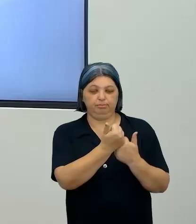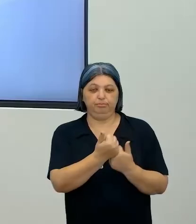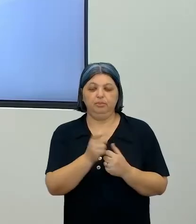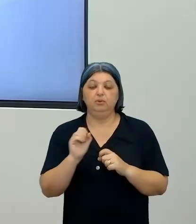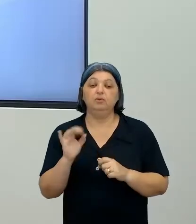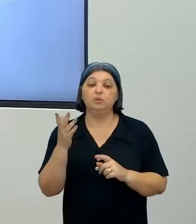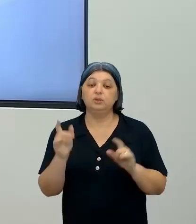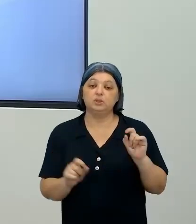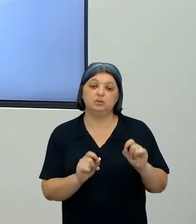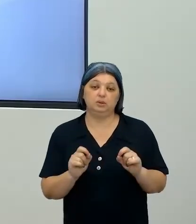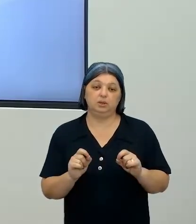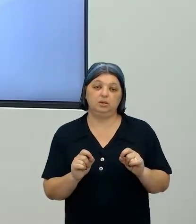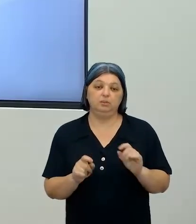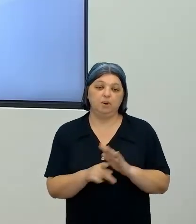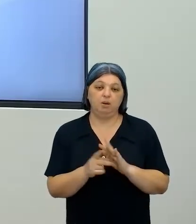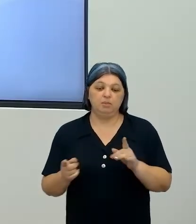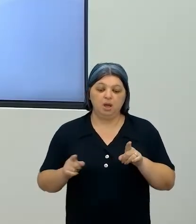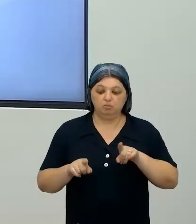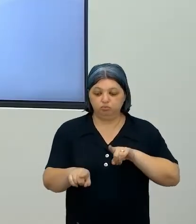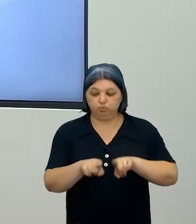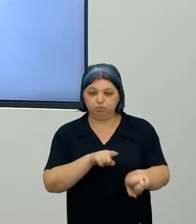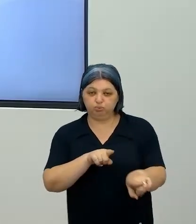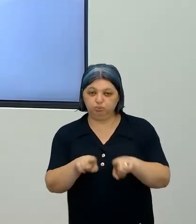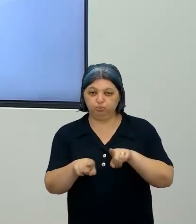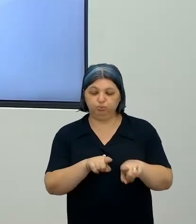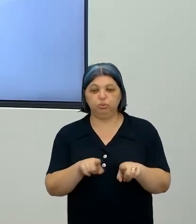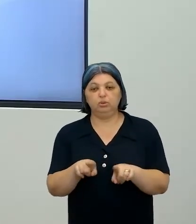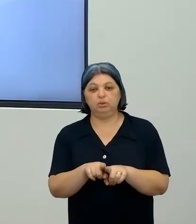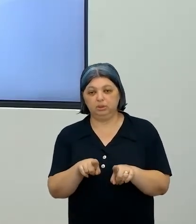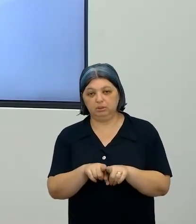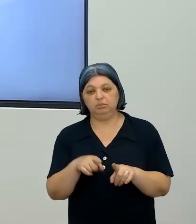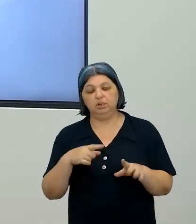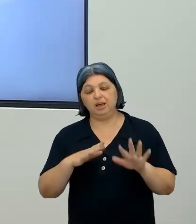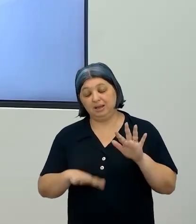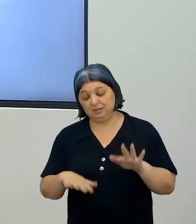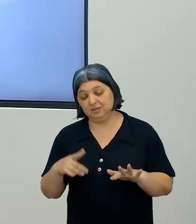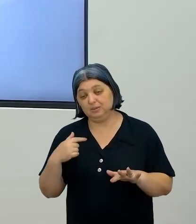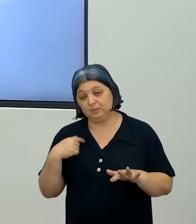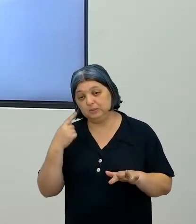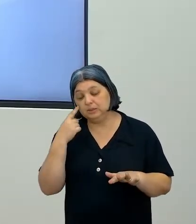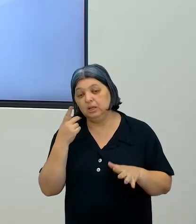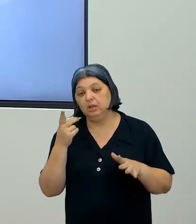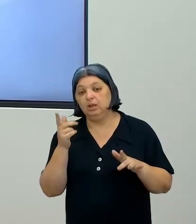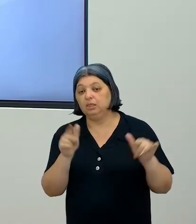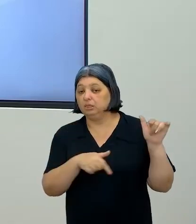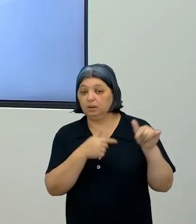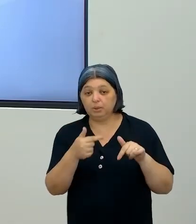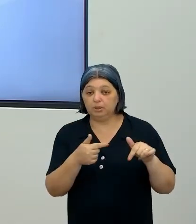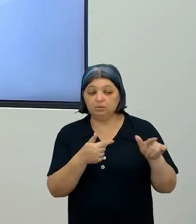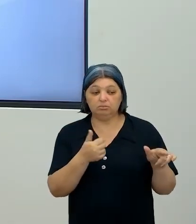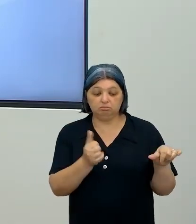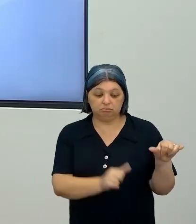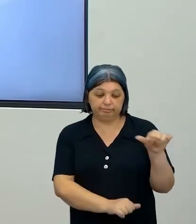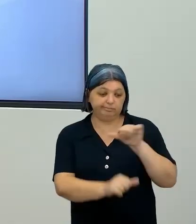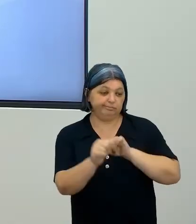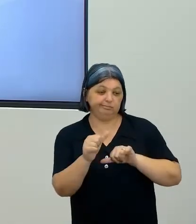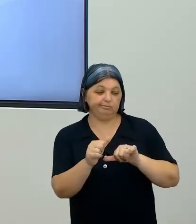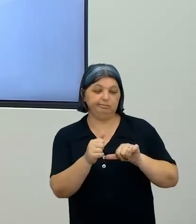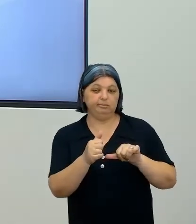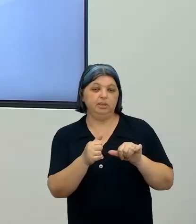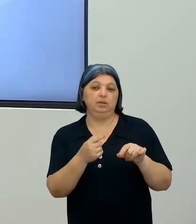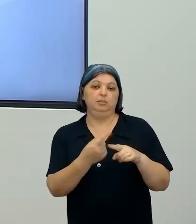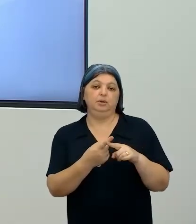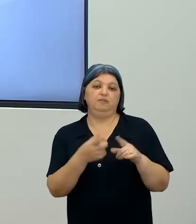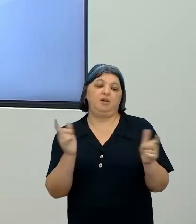que mesmo de competição e também uma certa precarização, porque esses trabalhadores eles vão se tornando desnecessários,